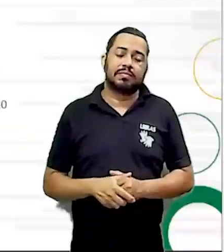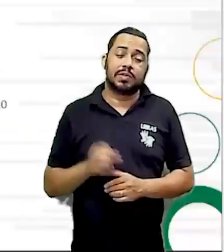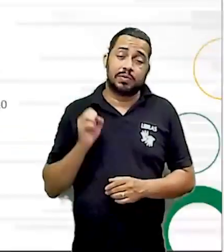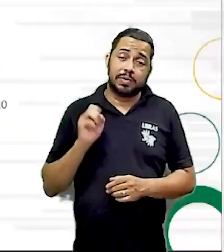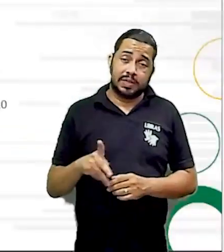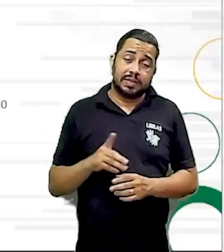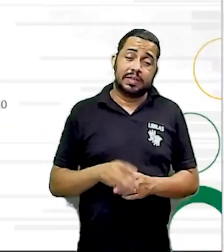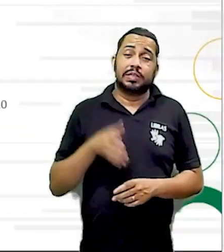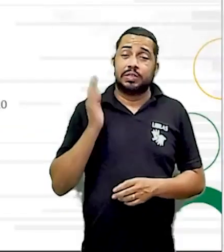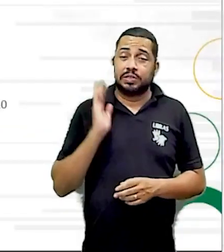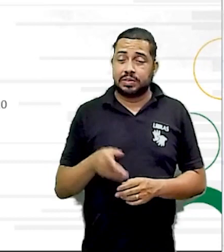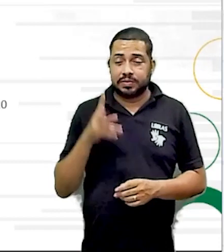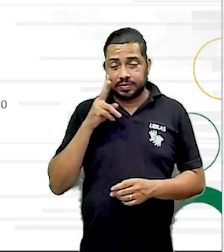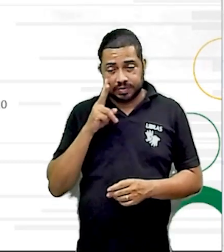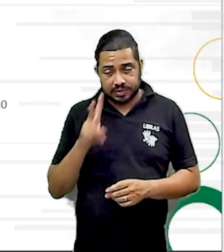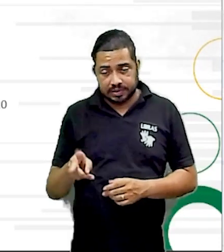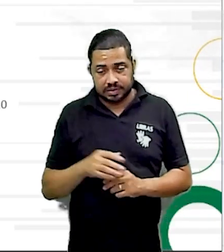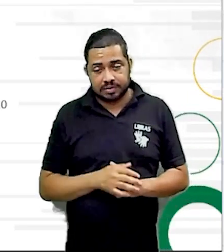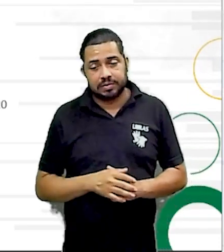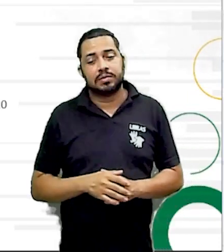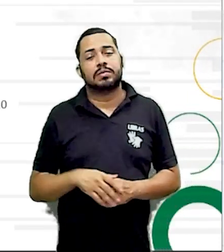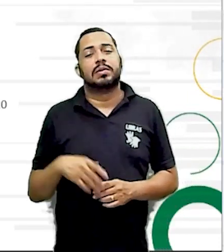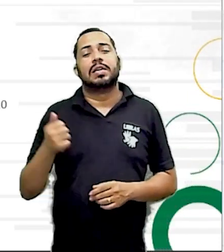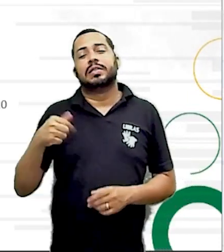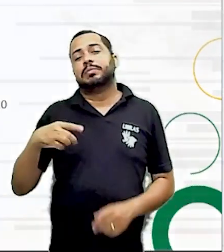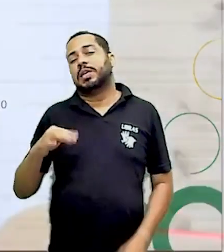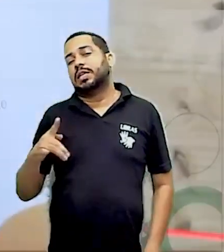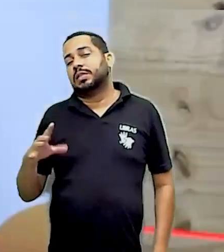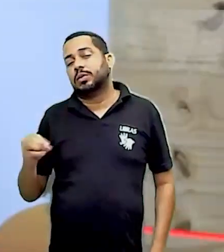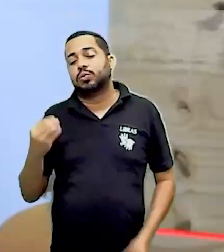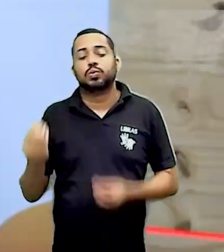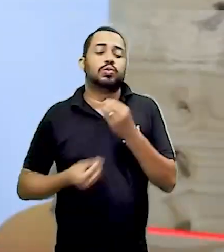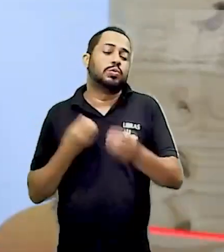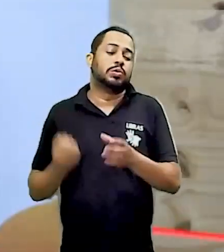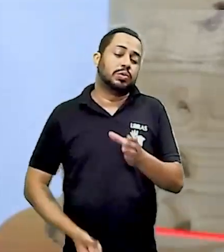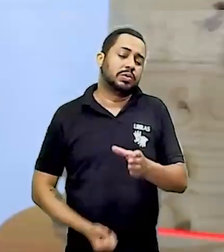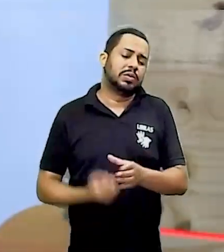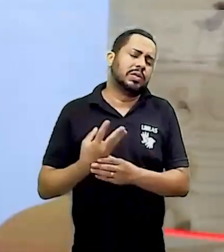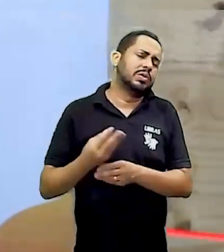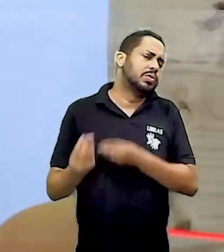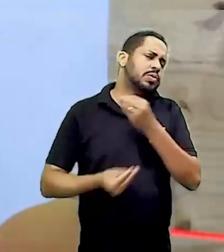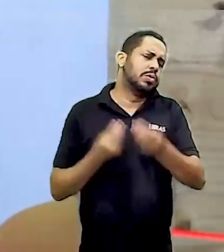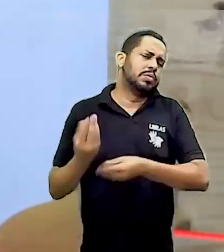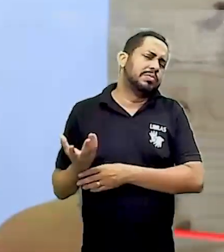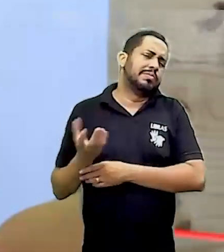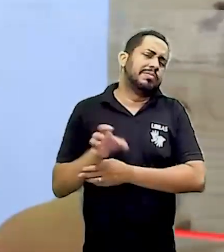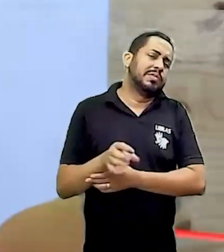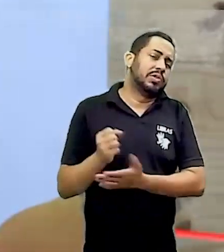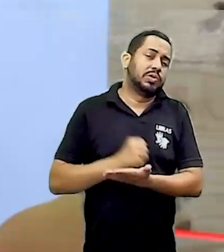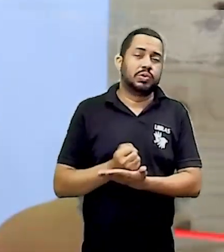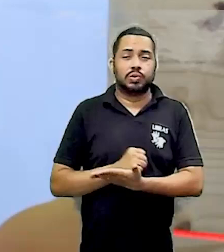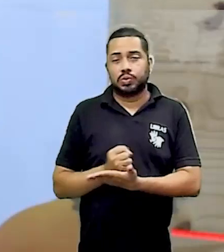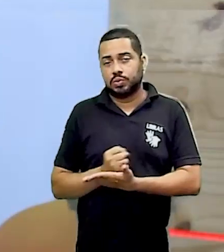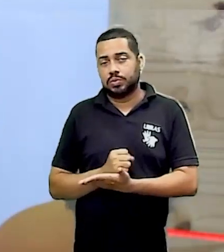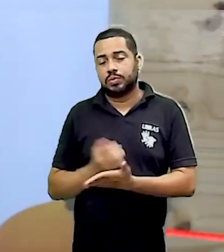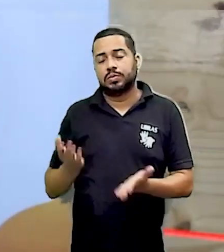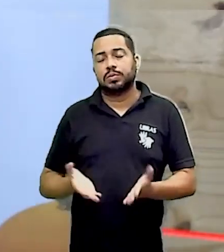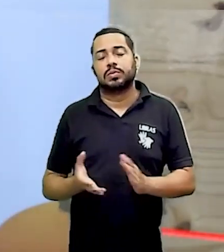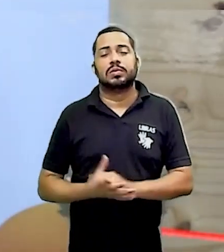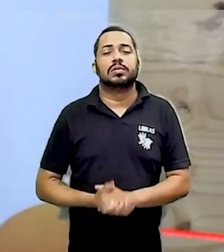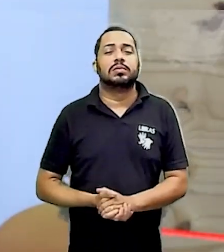Beleza. A gente já viu o que que é animação, como surgiu, mas como é que a gente pode aplicar isso nos jogos hoje em